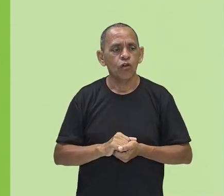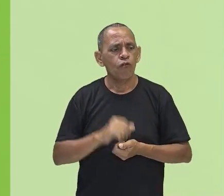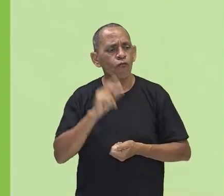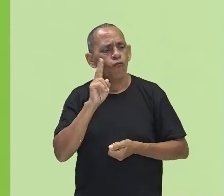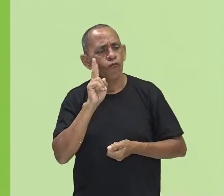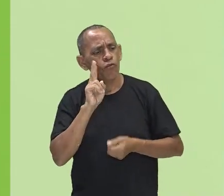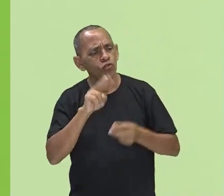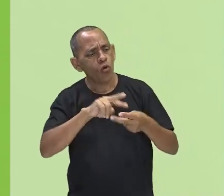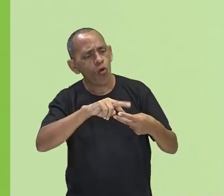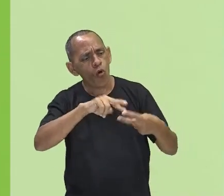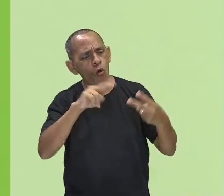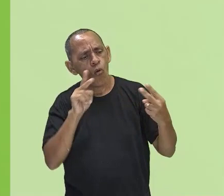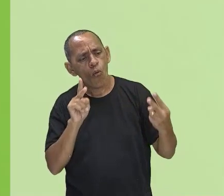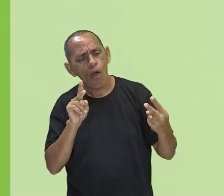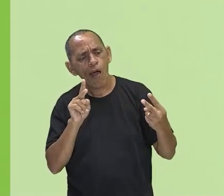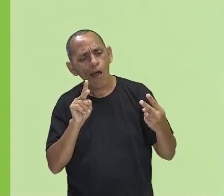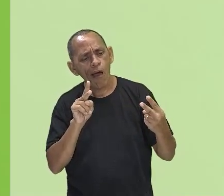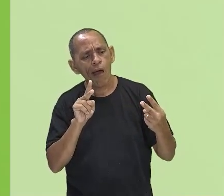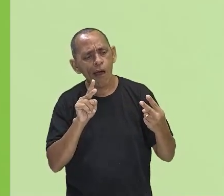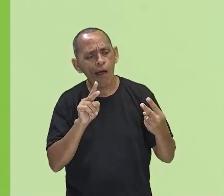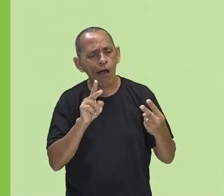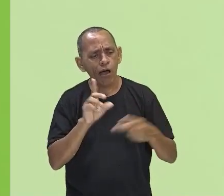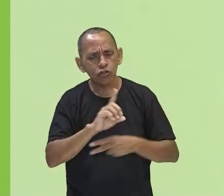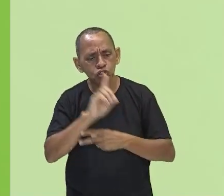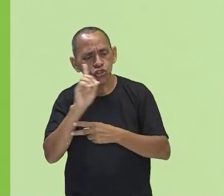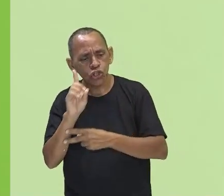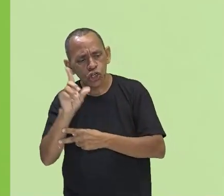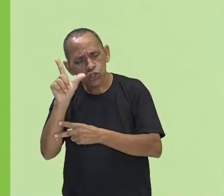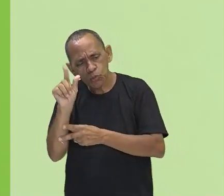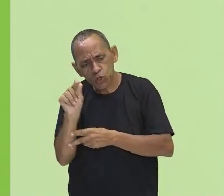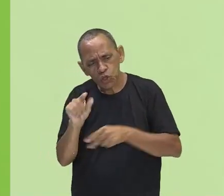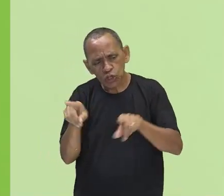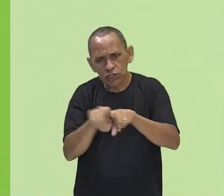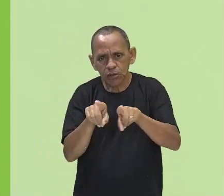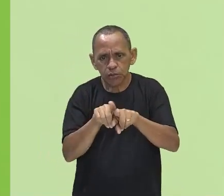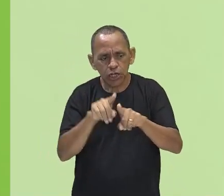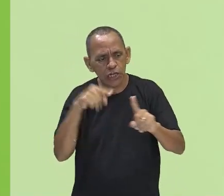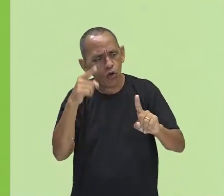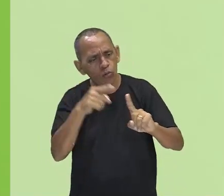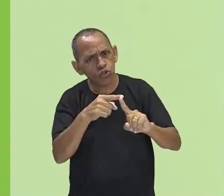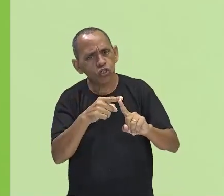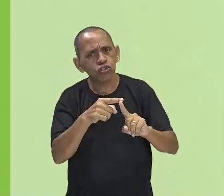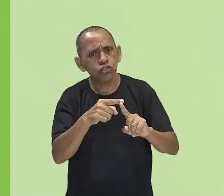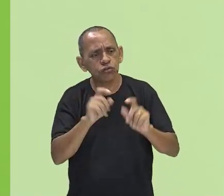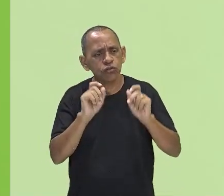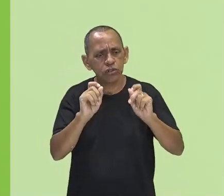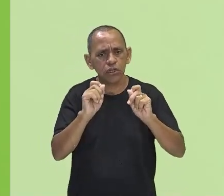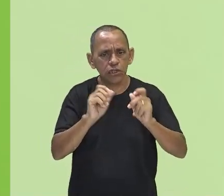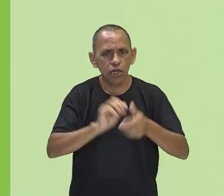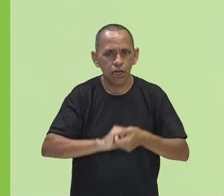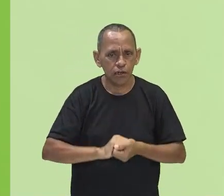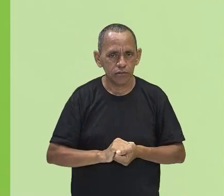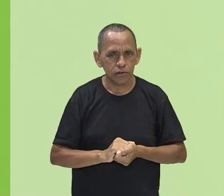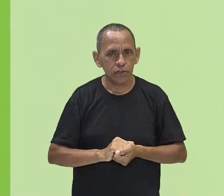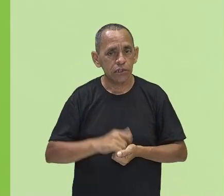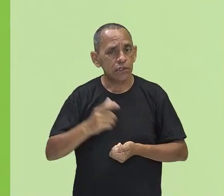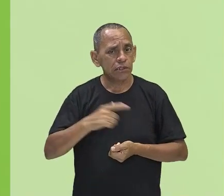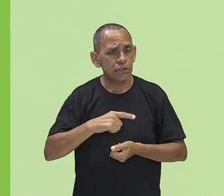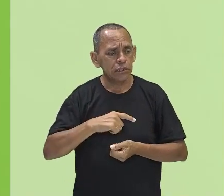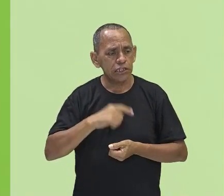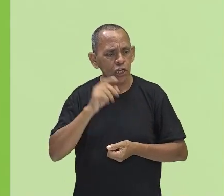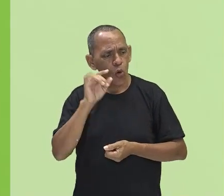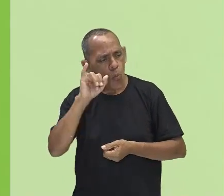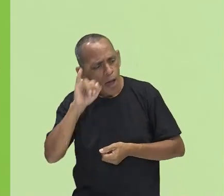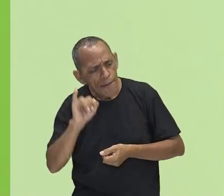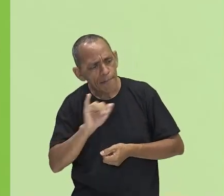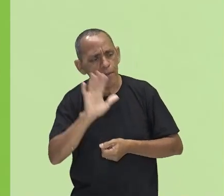menor do que o objeto. Por isso que o objetivo dessa lente divergente é sempre o quê? É sempre ter uma